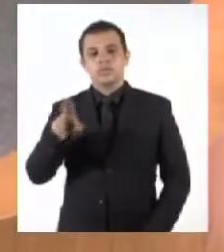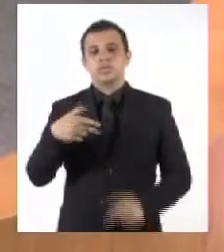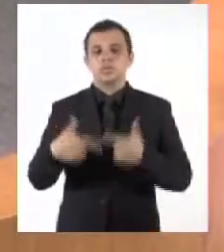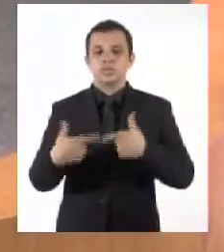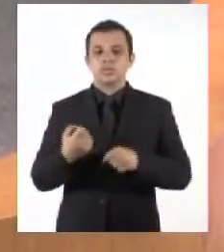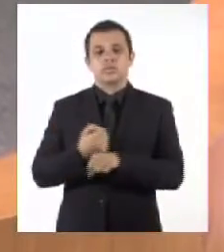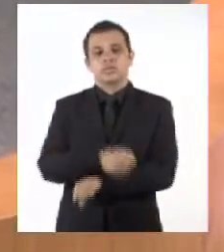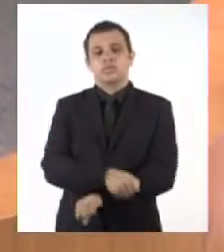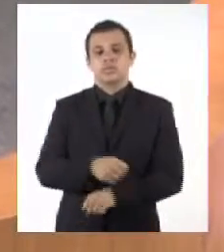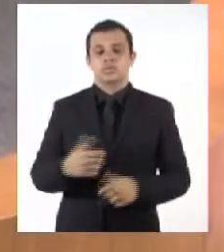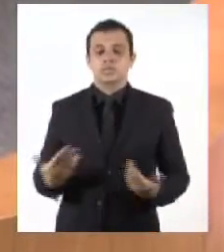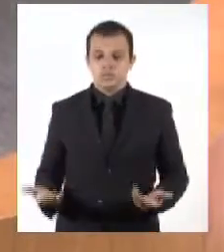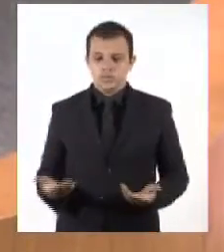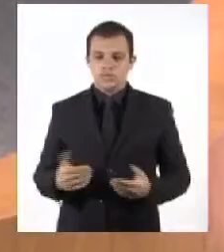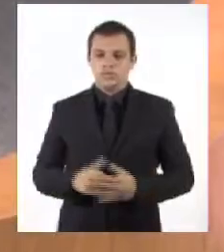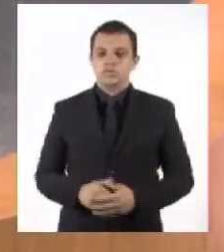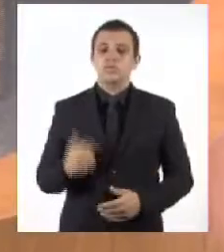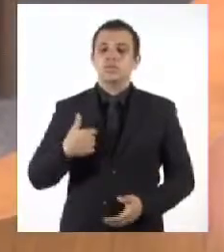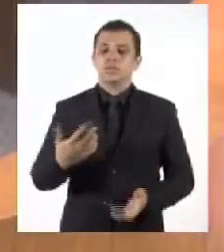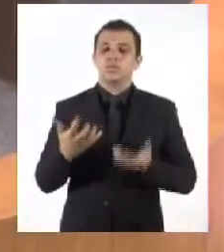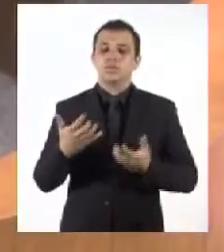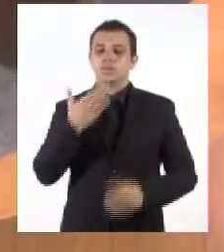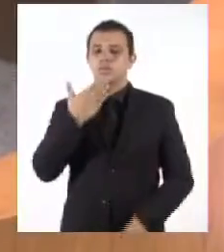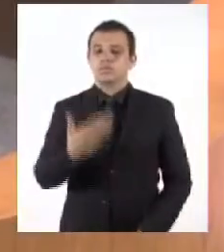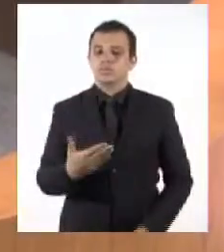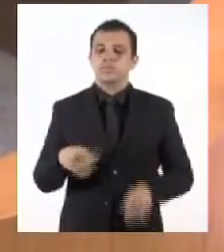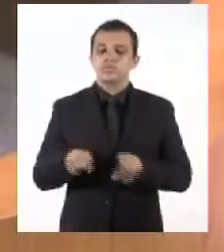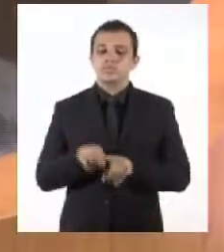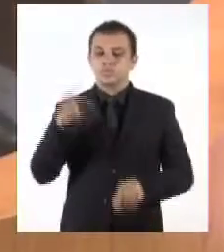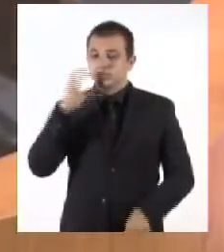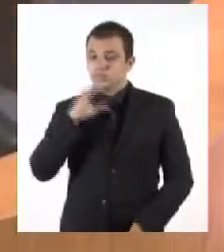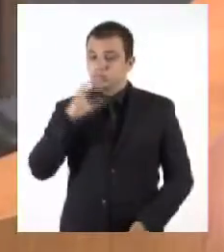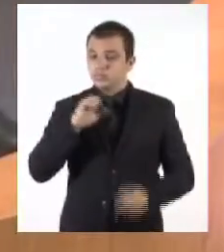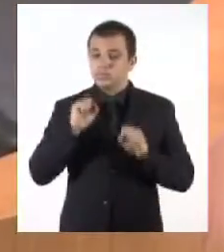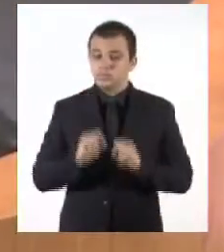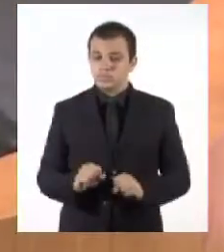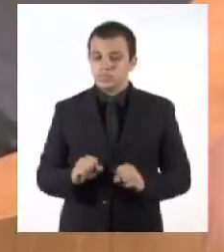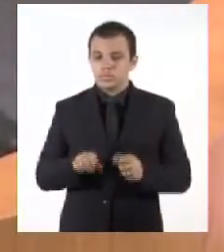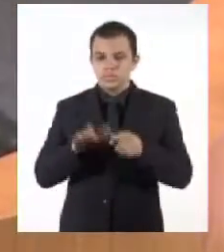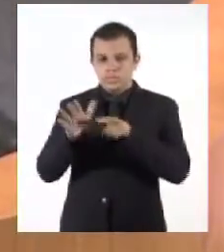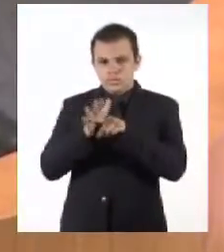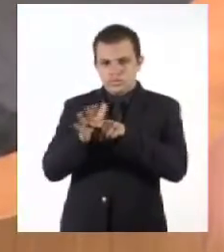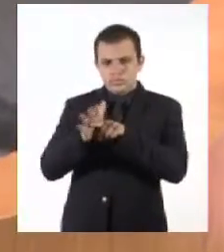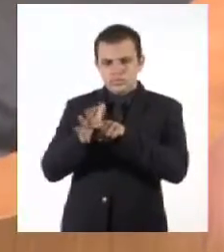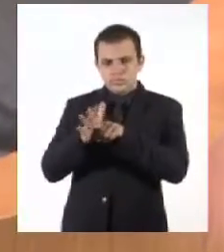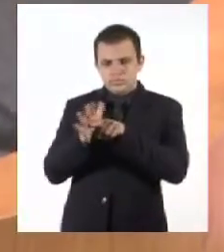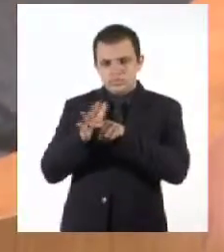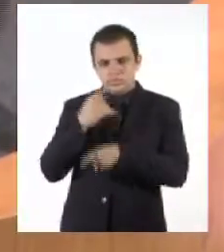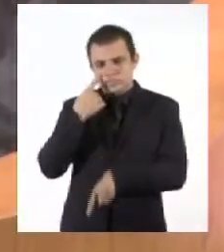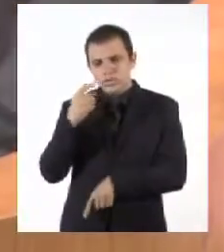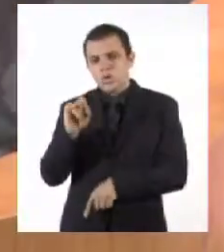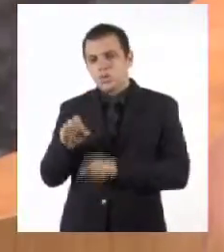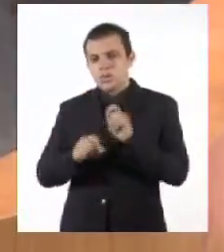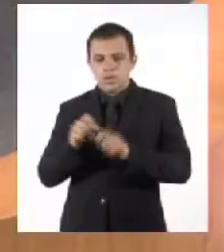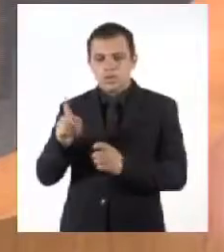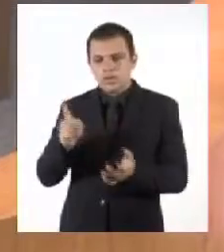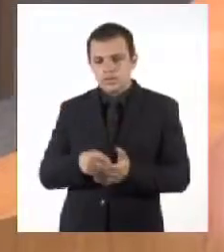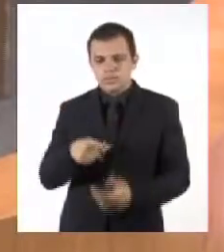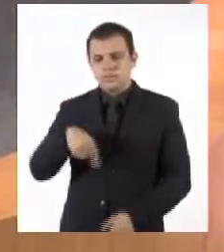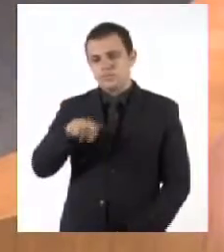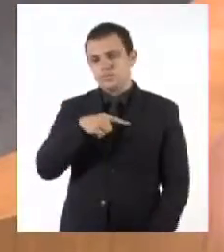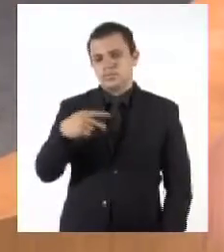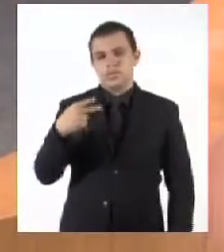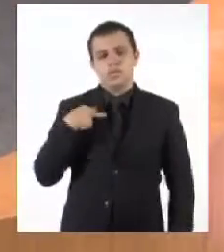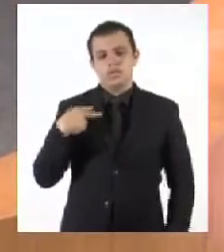escravo. Então, eu gostaria de solicitar imediata apuração dos fatos, que nós não podemos